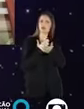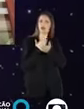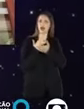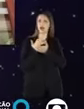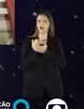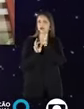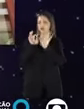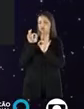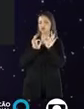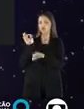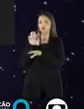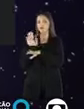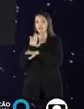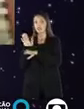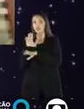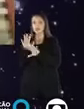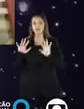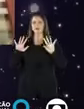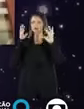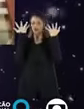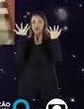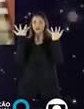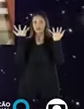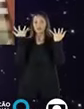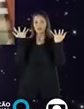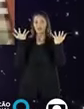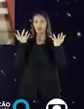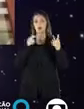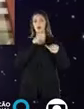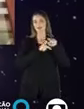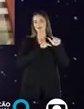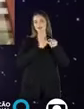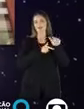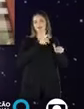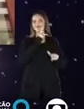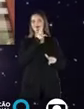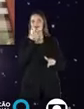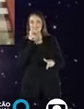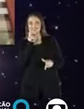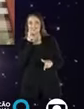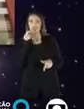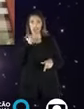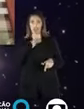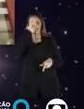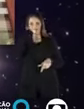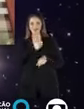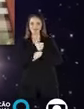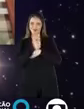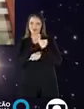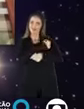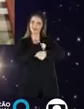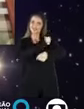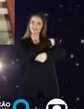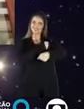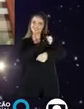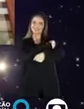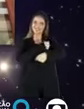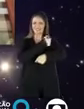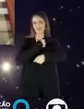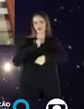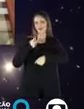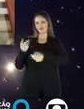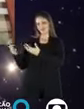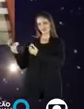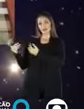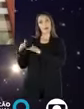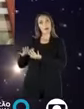filmes e de festivais, eu trabalhei em restaurante, eu fui cozinheira, entendeu? Eu era muito garota, mas